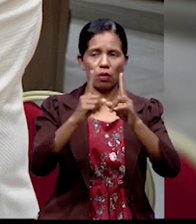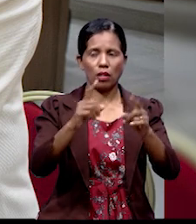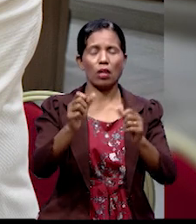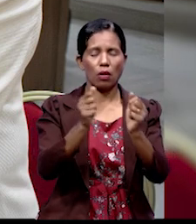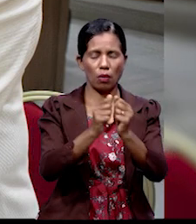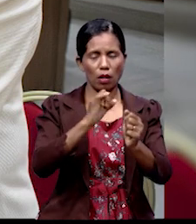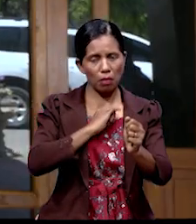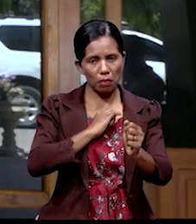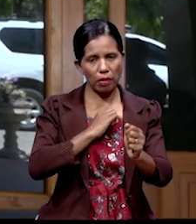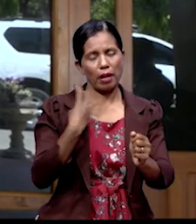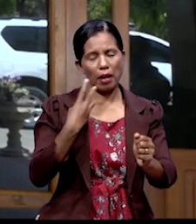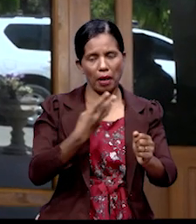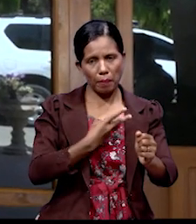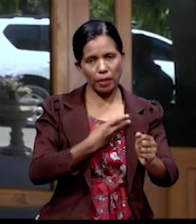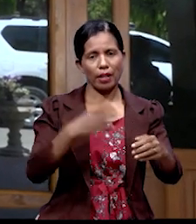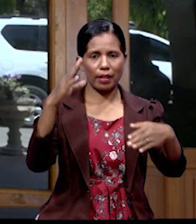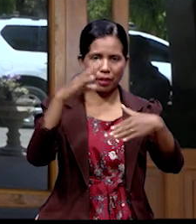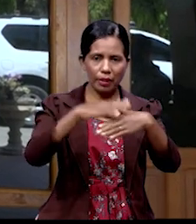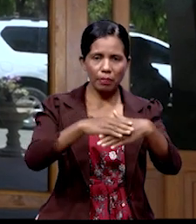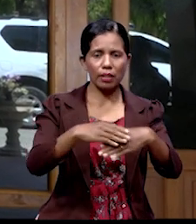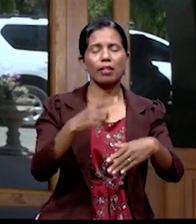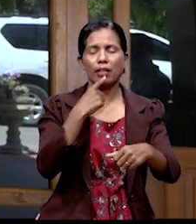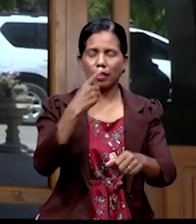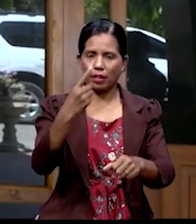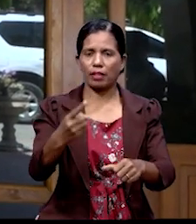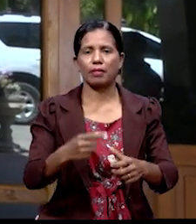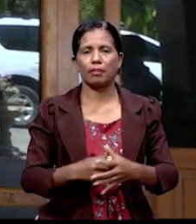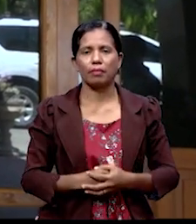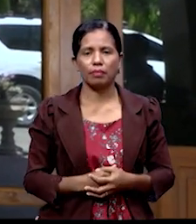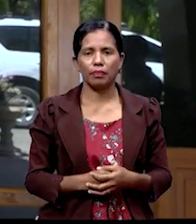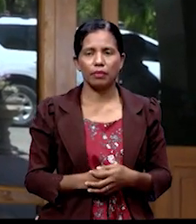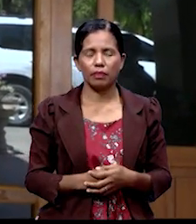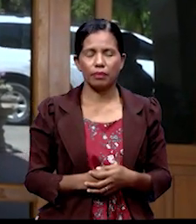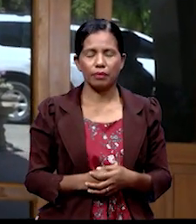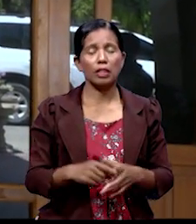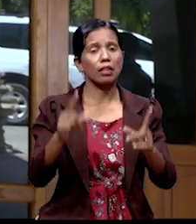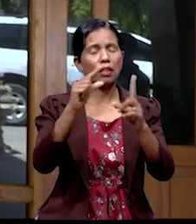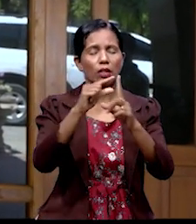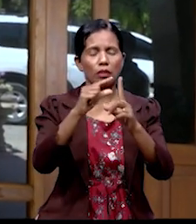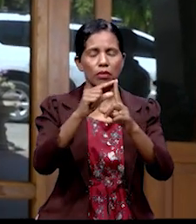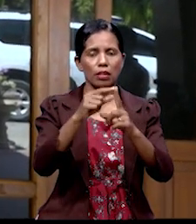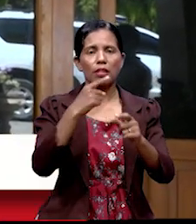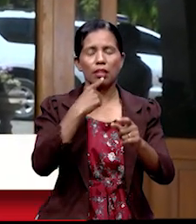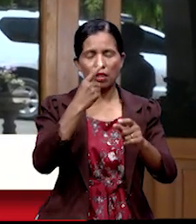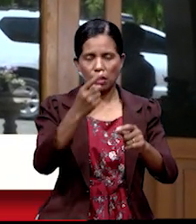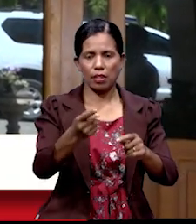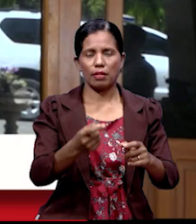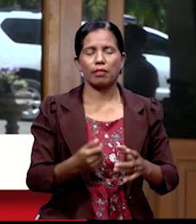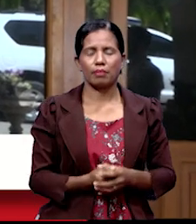karliman, nia tete, nia ya cuan ya español ni hatete,